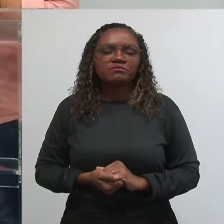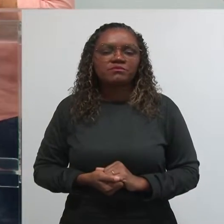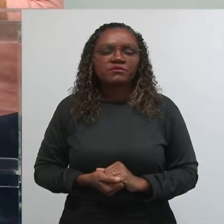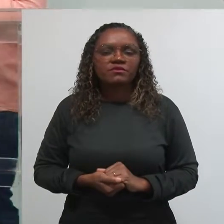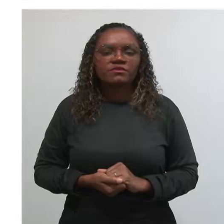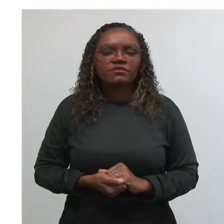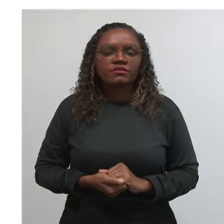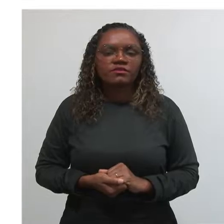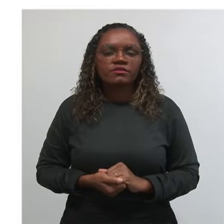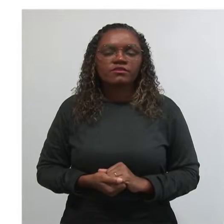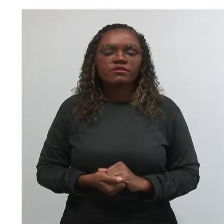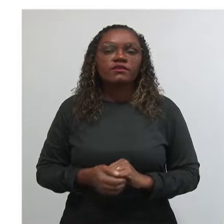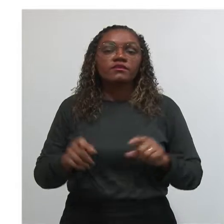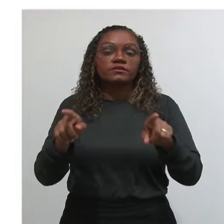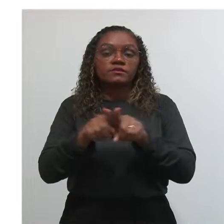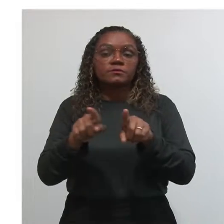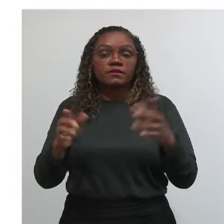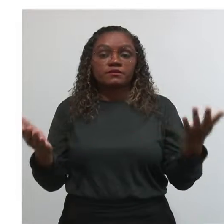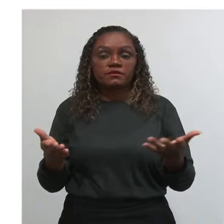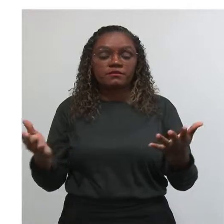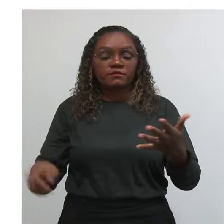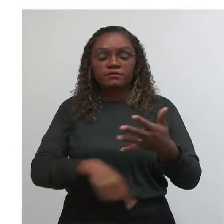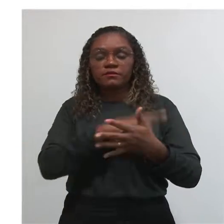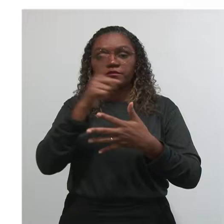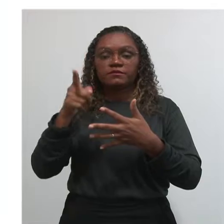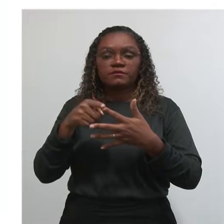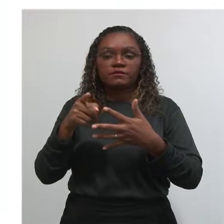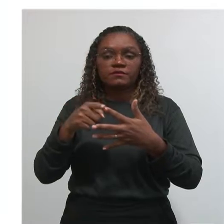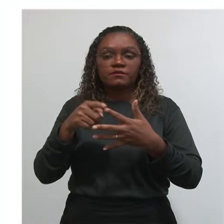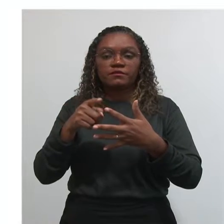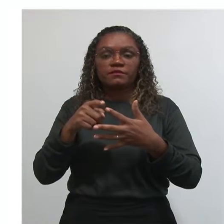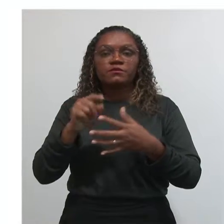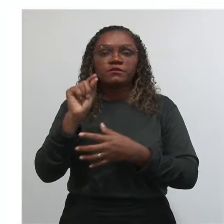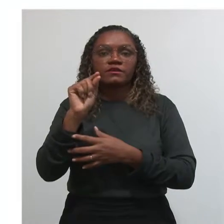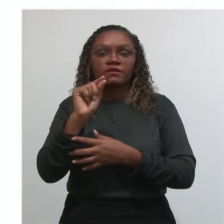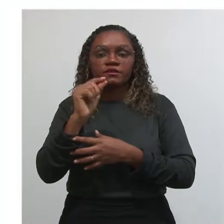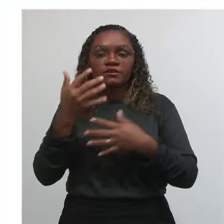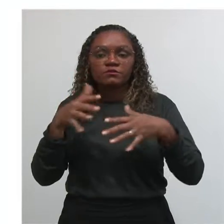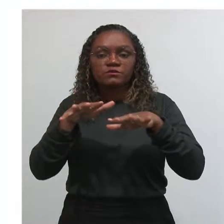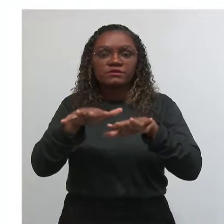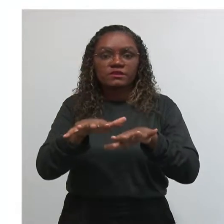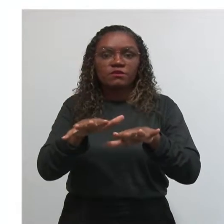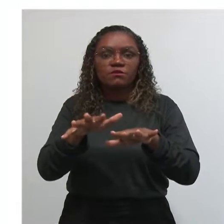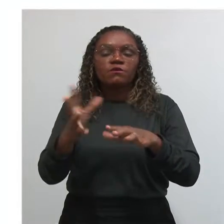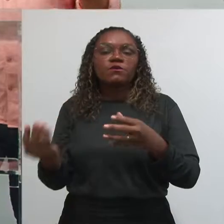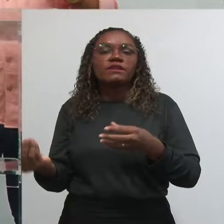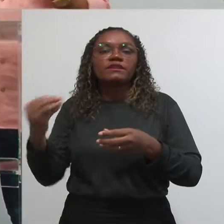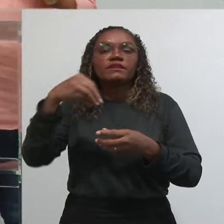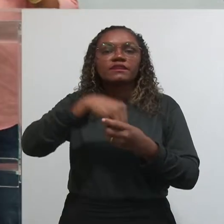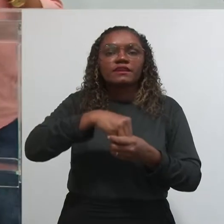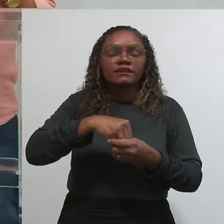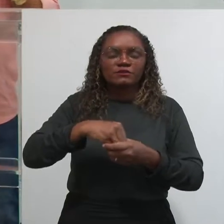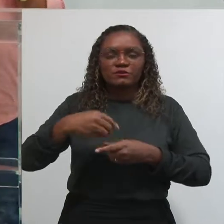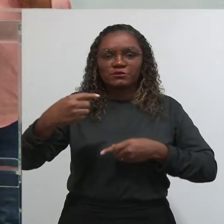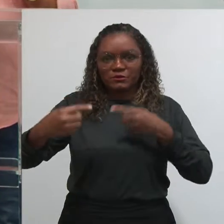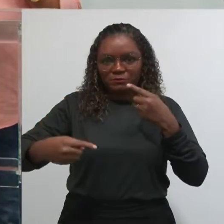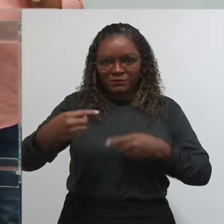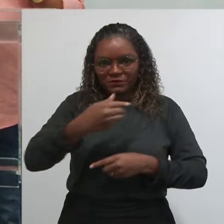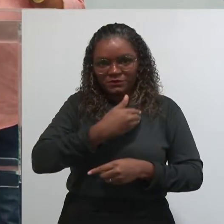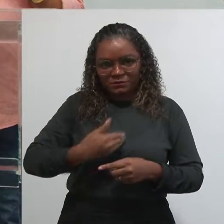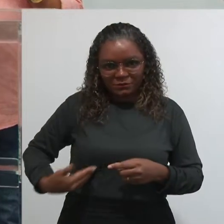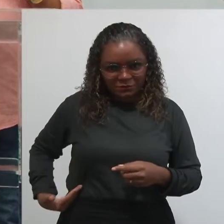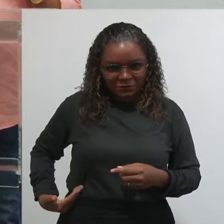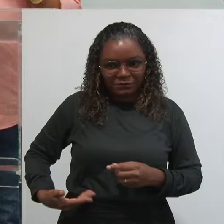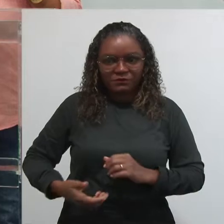O outro momento do ciclo é a inclusão na agenda pública. E aí sim, então, eu não só reconheci